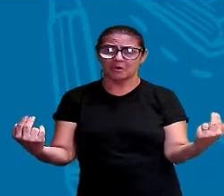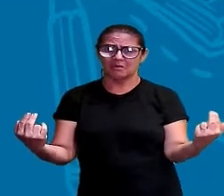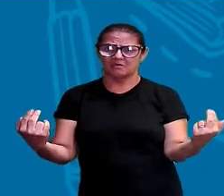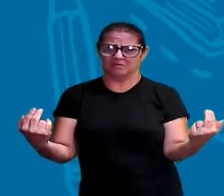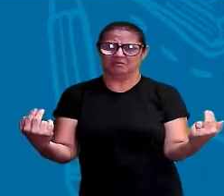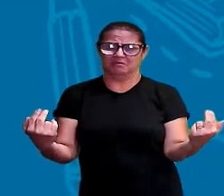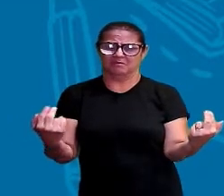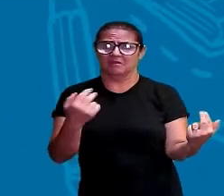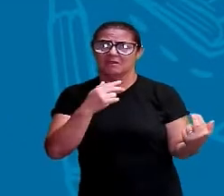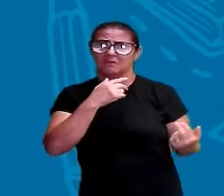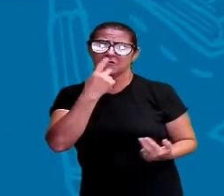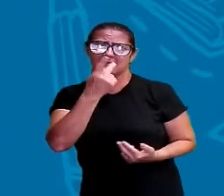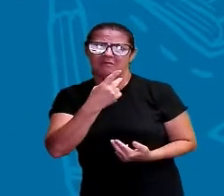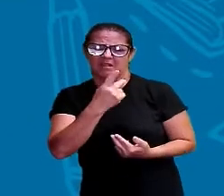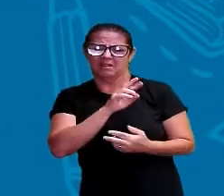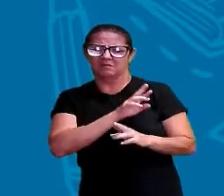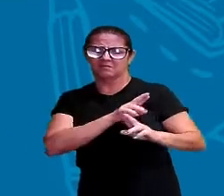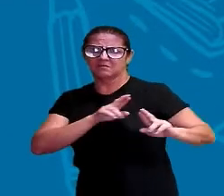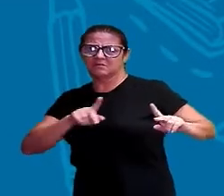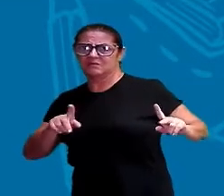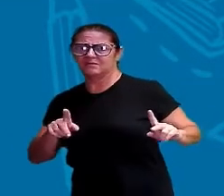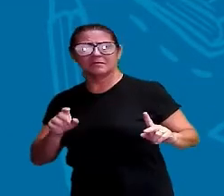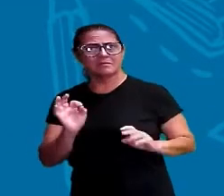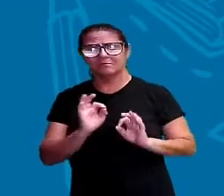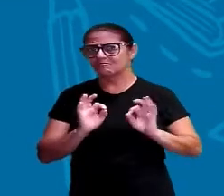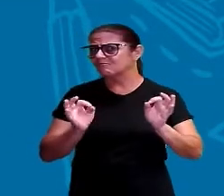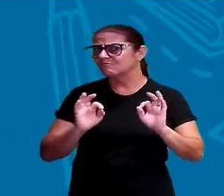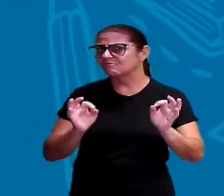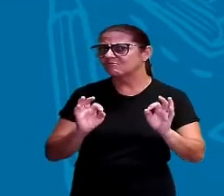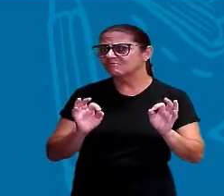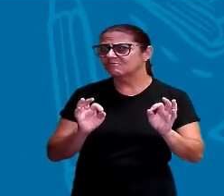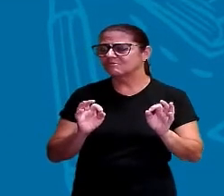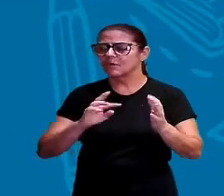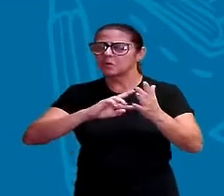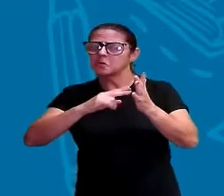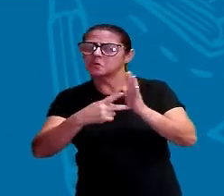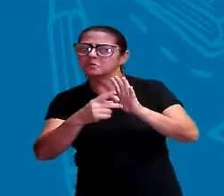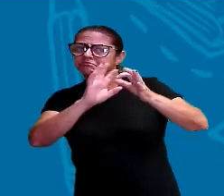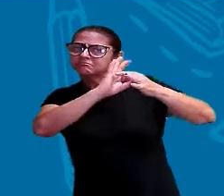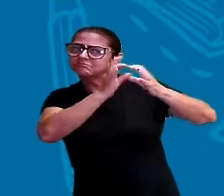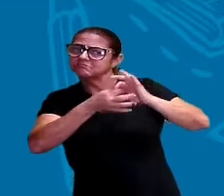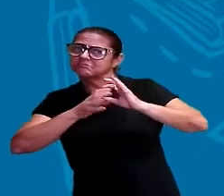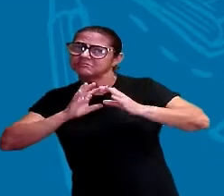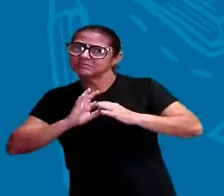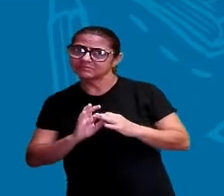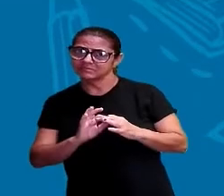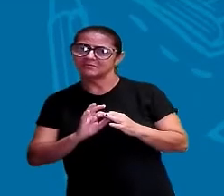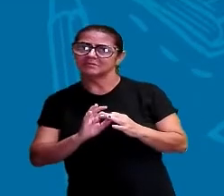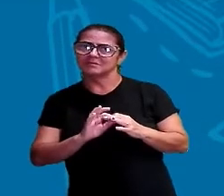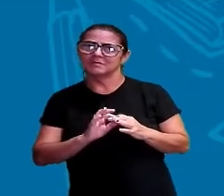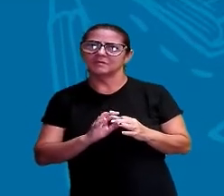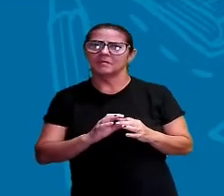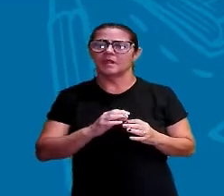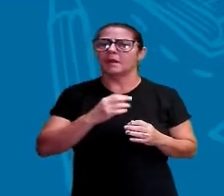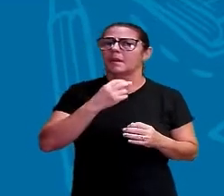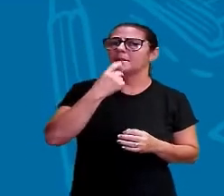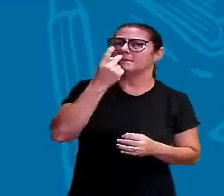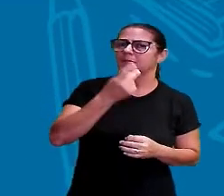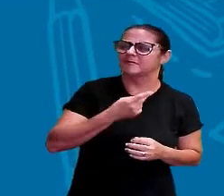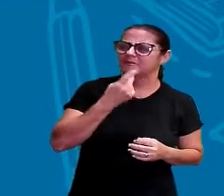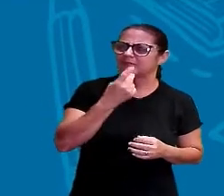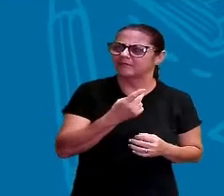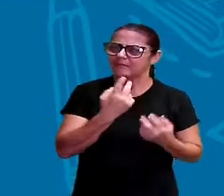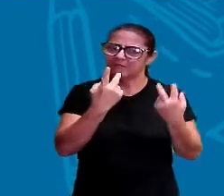ser pronunciada de forma diferente quando ela tiver em diferentes contextos. Não. A pronúncia vai